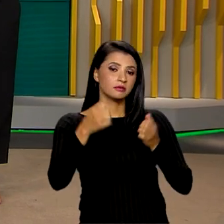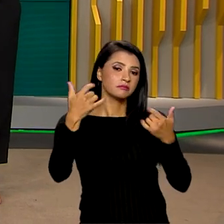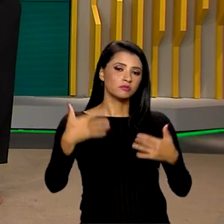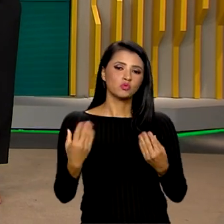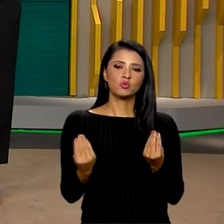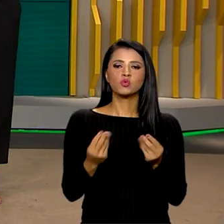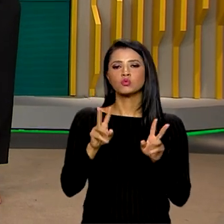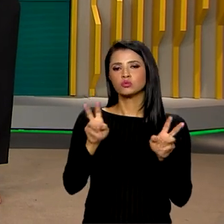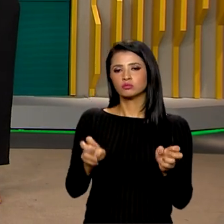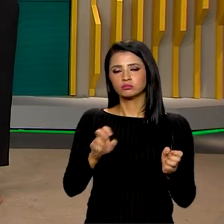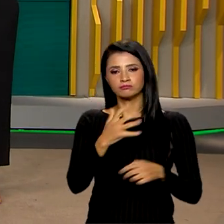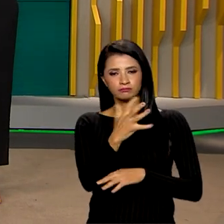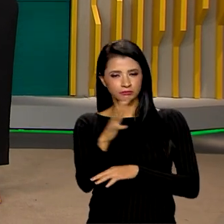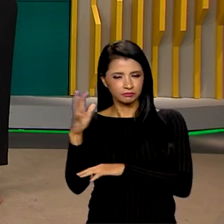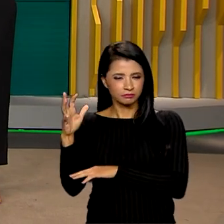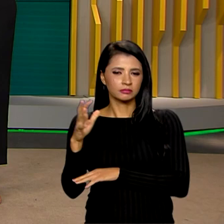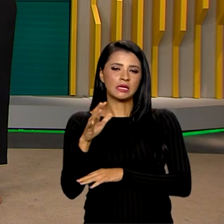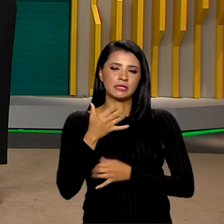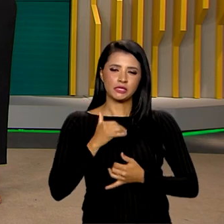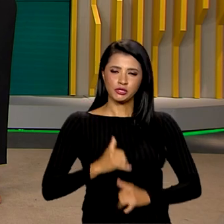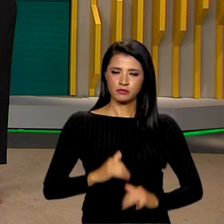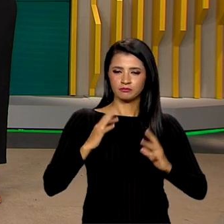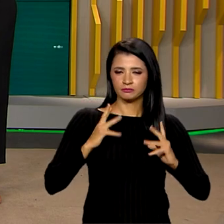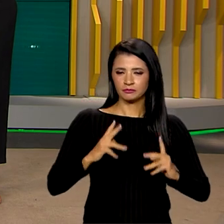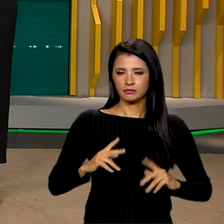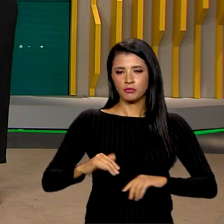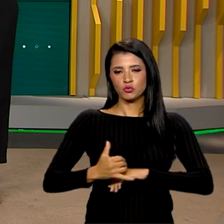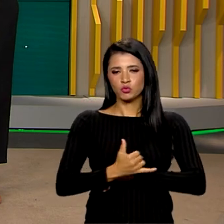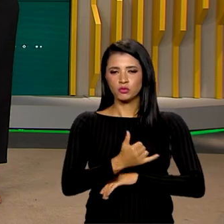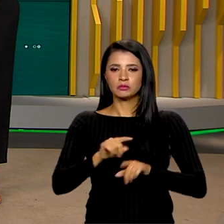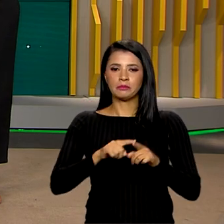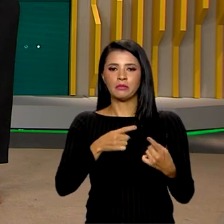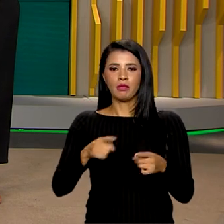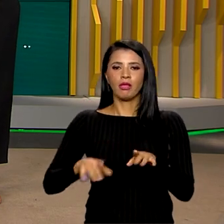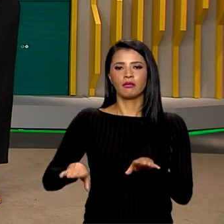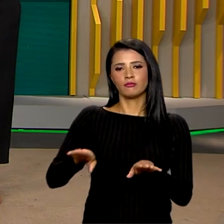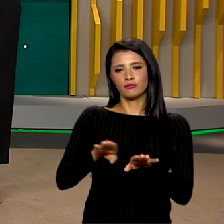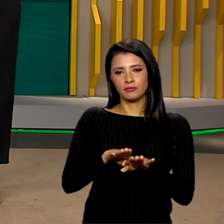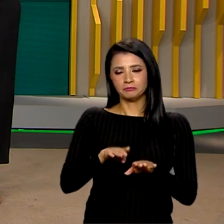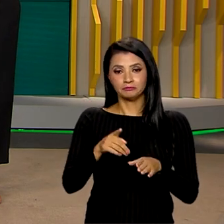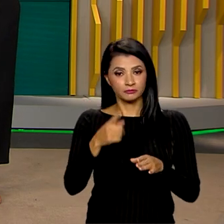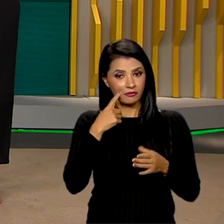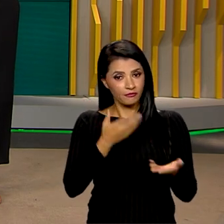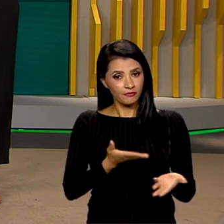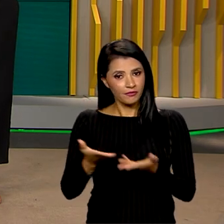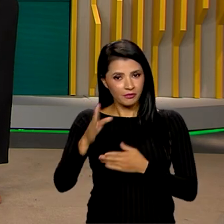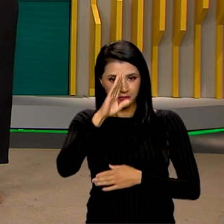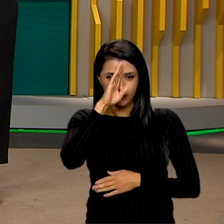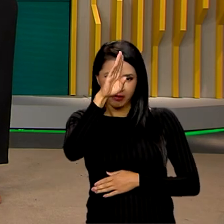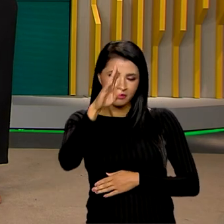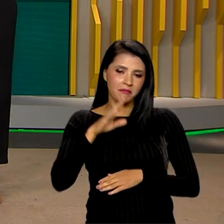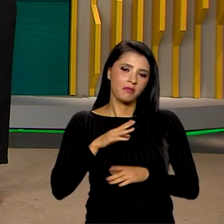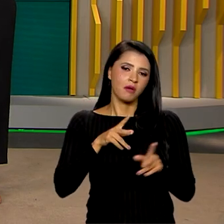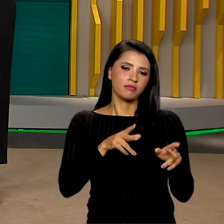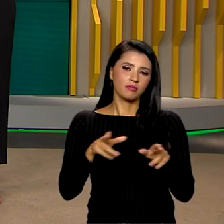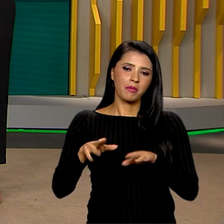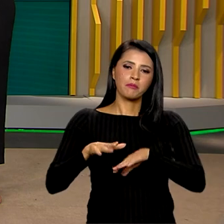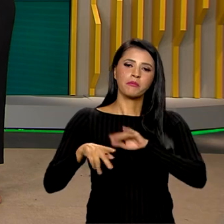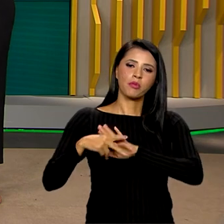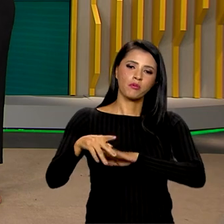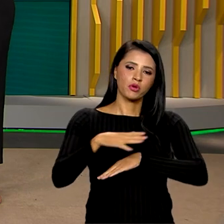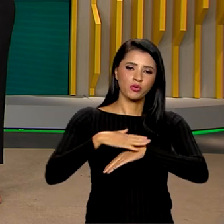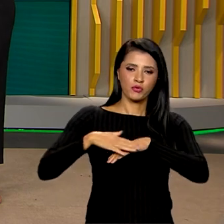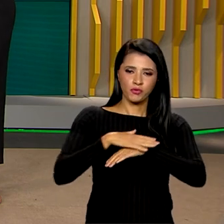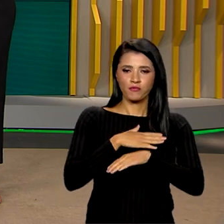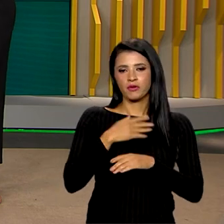meio ambiente, energia limpa, infraestrutura e combate à desigualdade. Confira aí os principais trechos dessa conversa na matéria